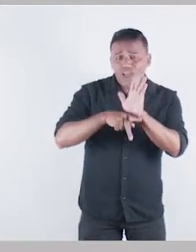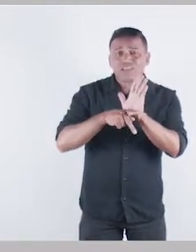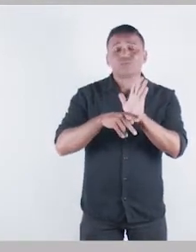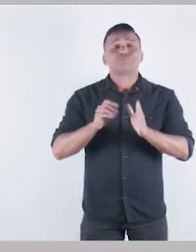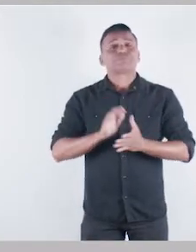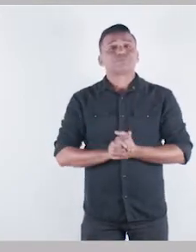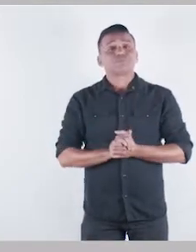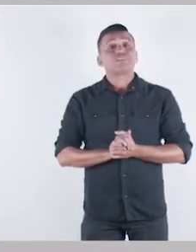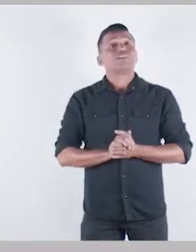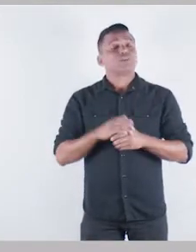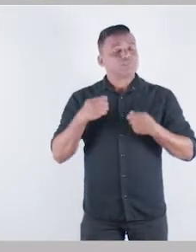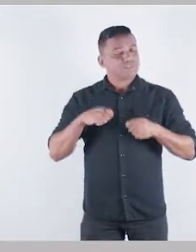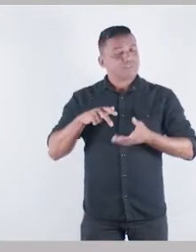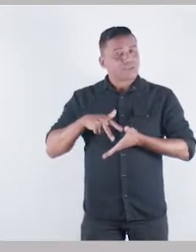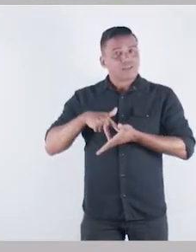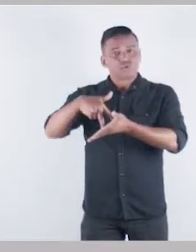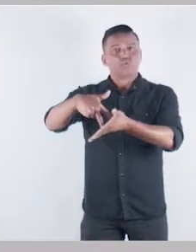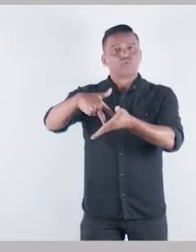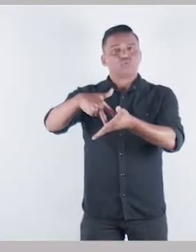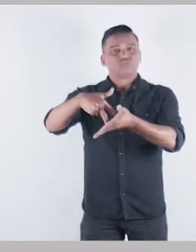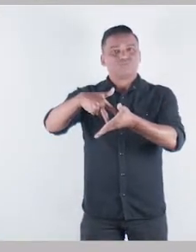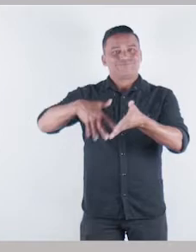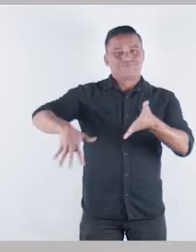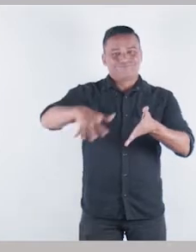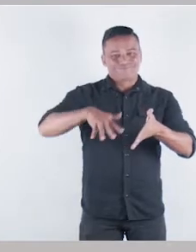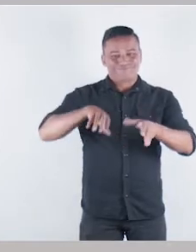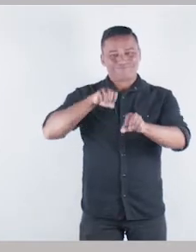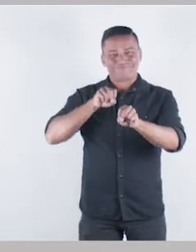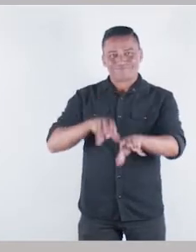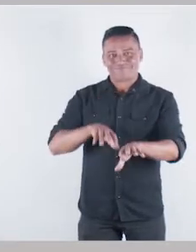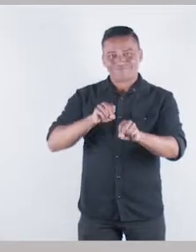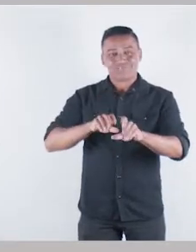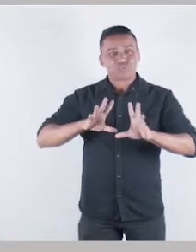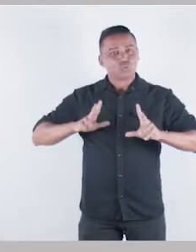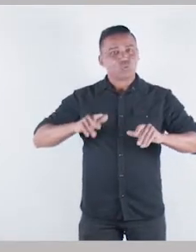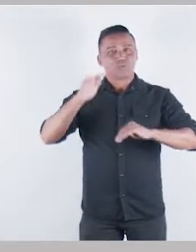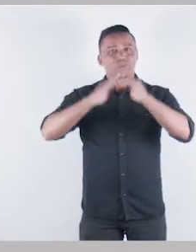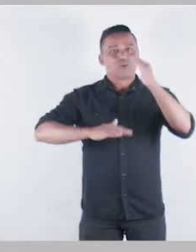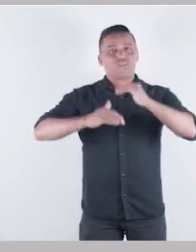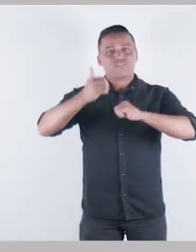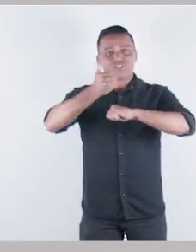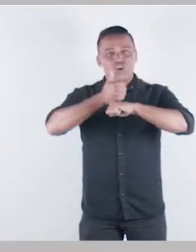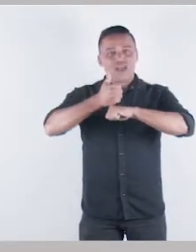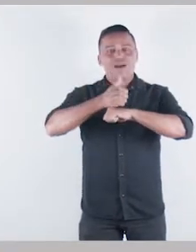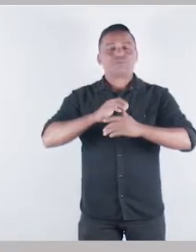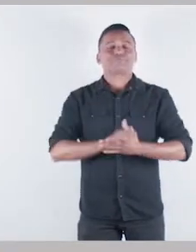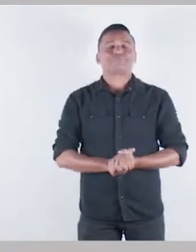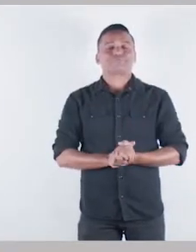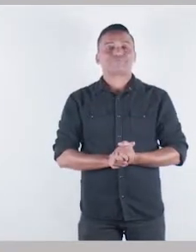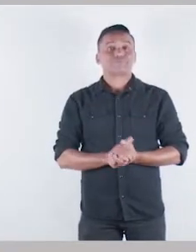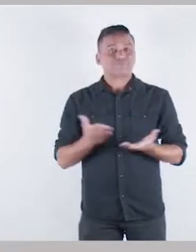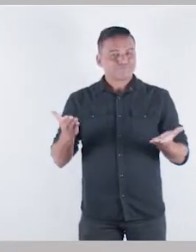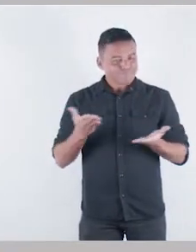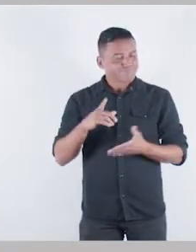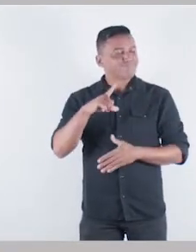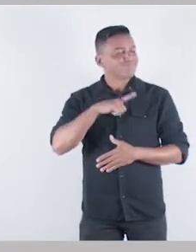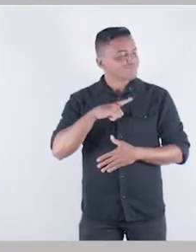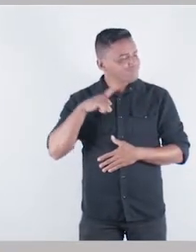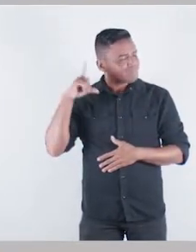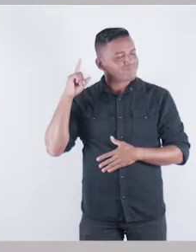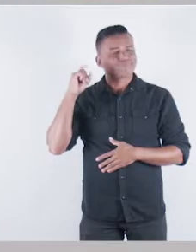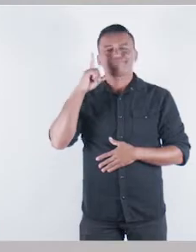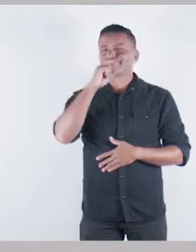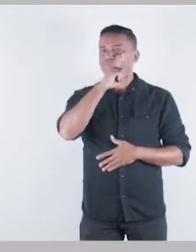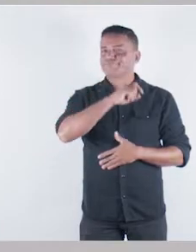requer atitude de educador. E hoje a gente tem uma grande dificuldade sobre